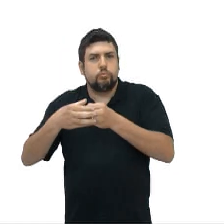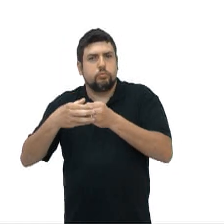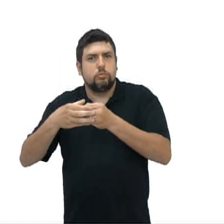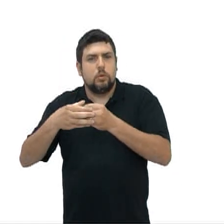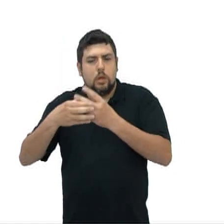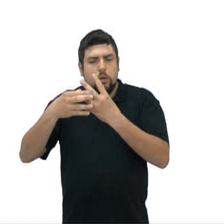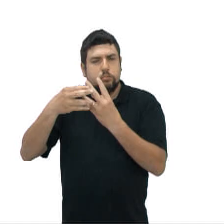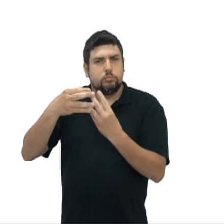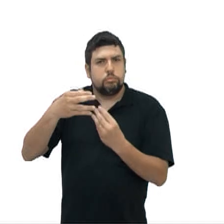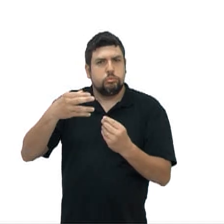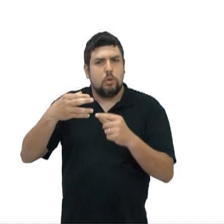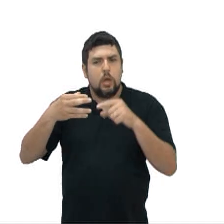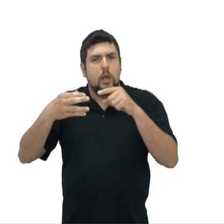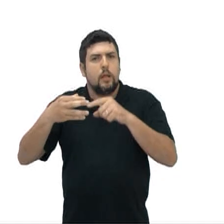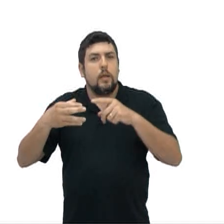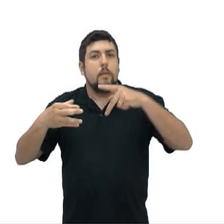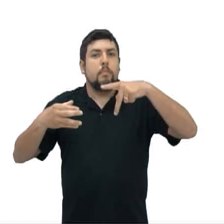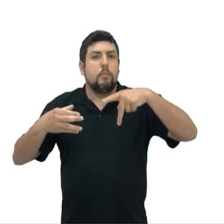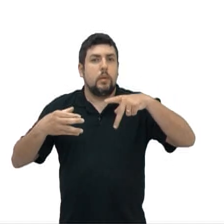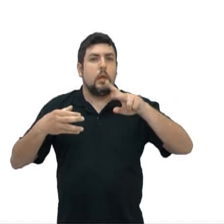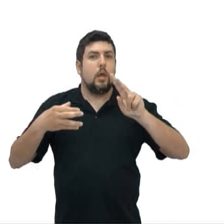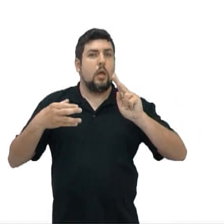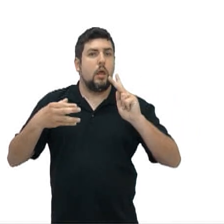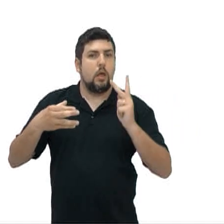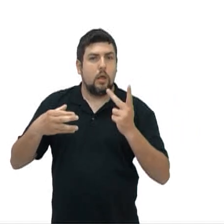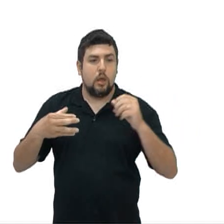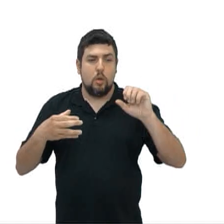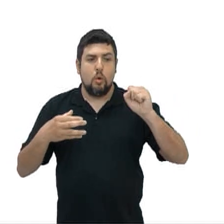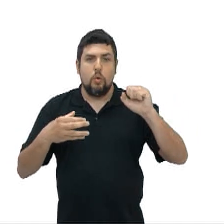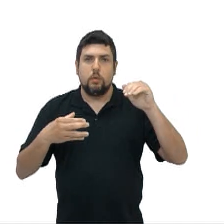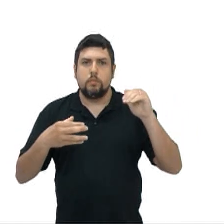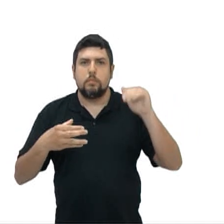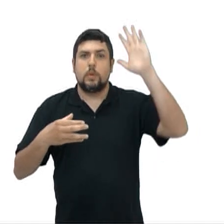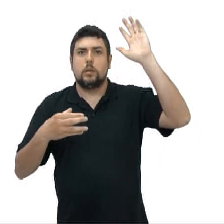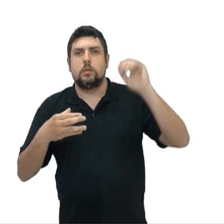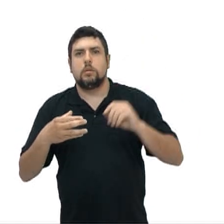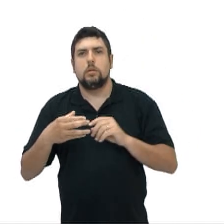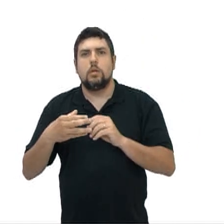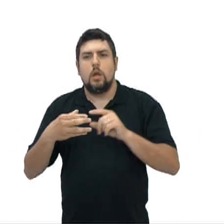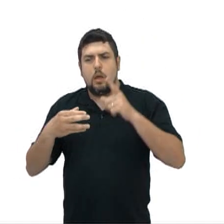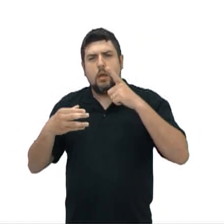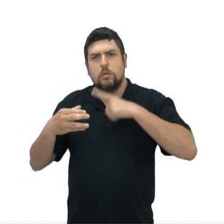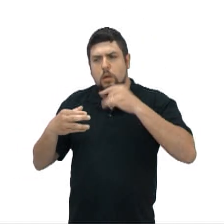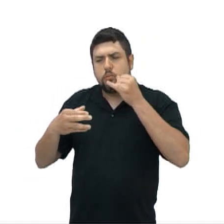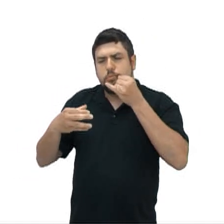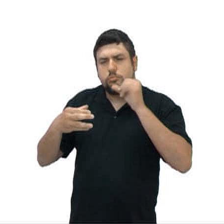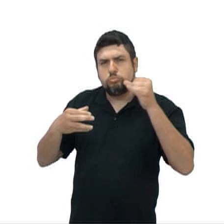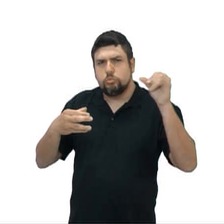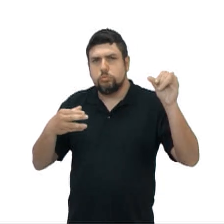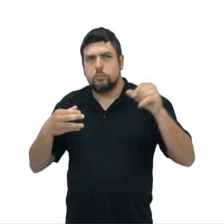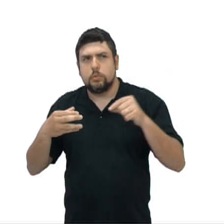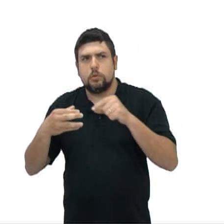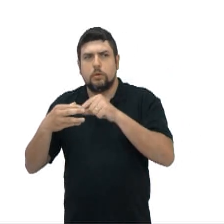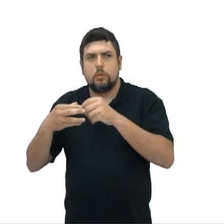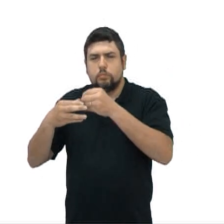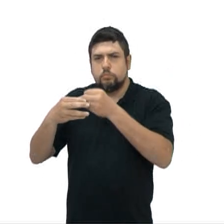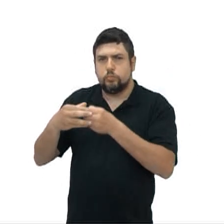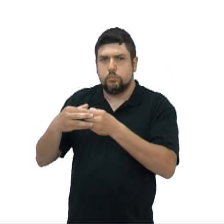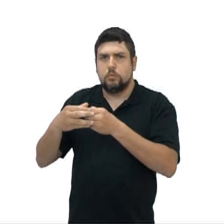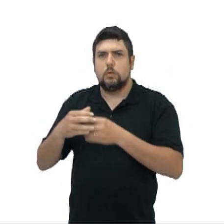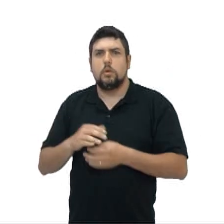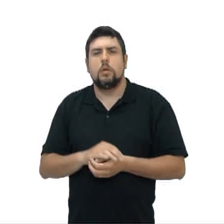apresentou pH maior que 8 e era condutora de eletricidade. Embora esses dados não